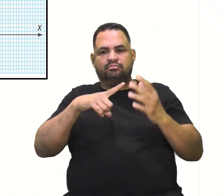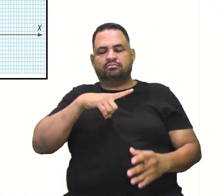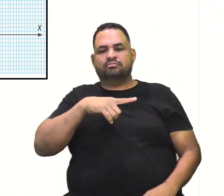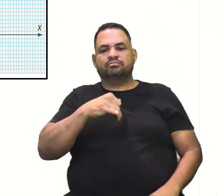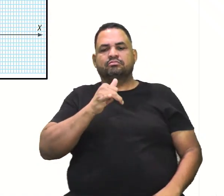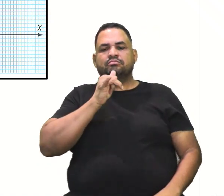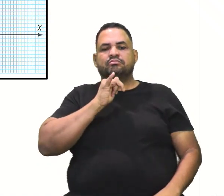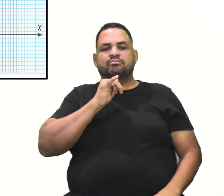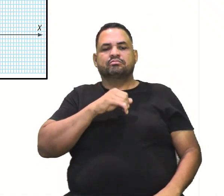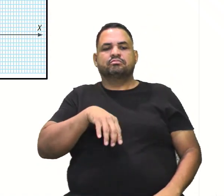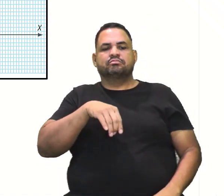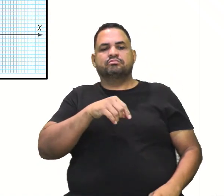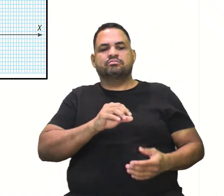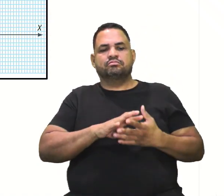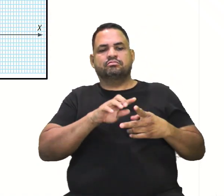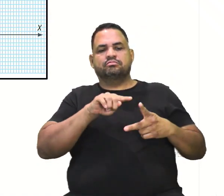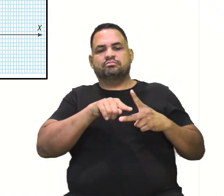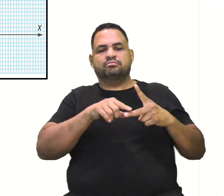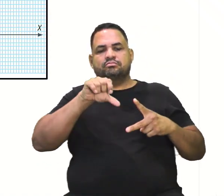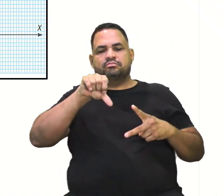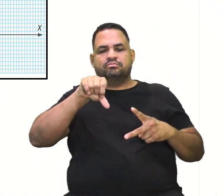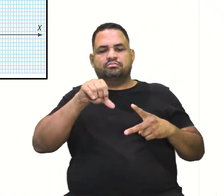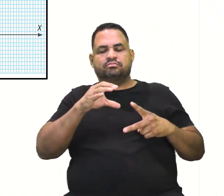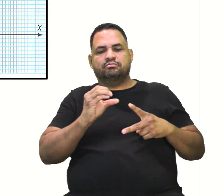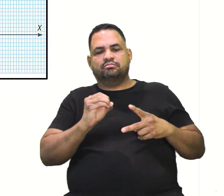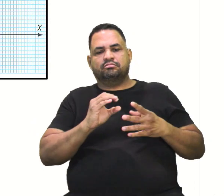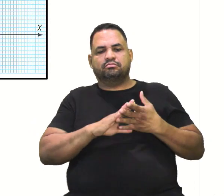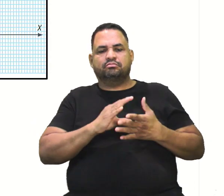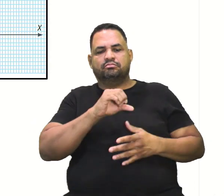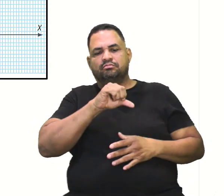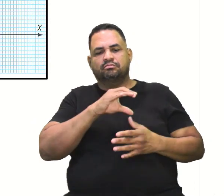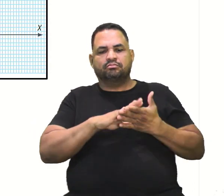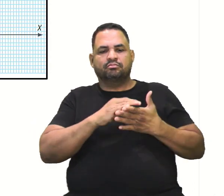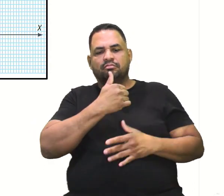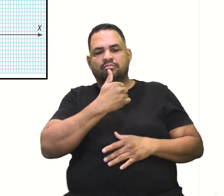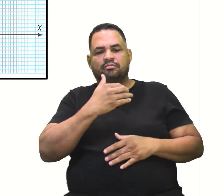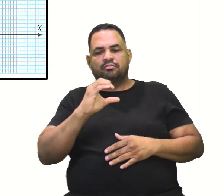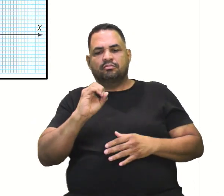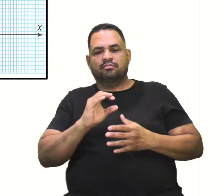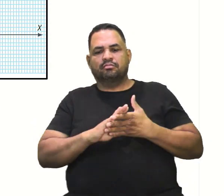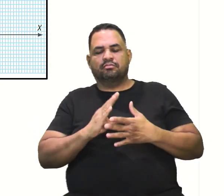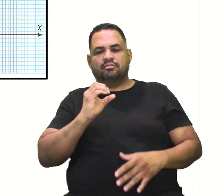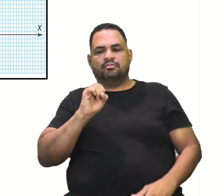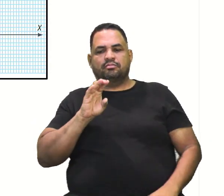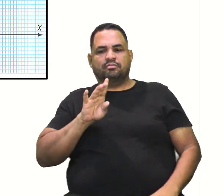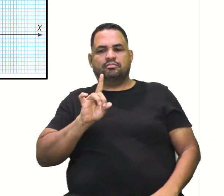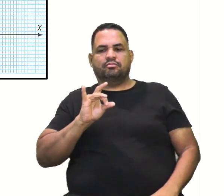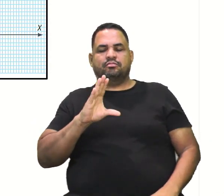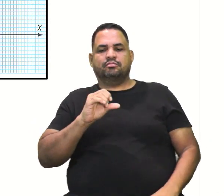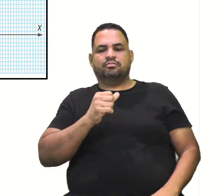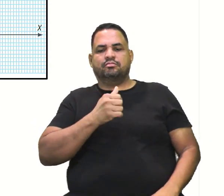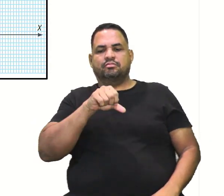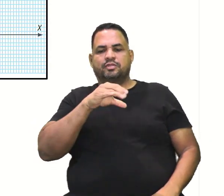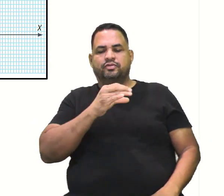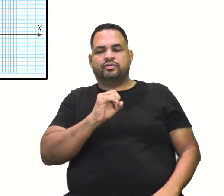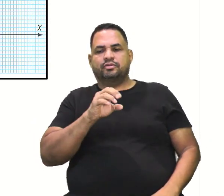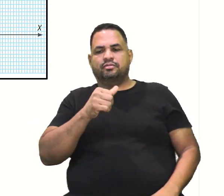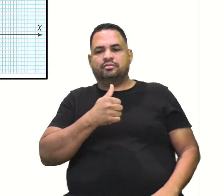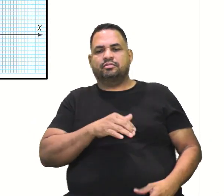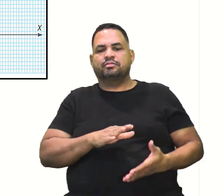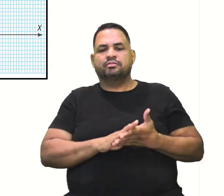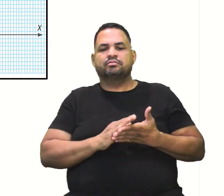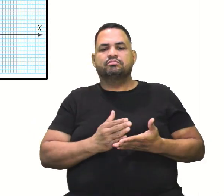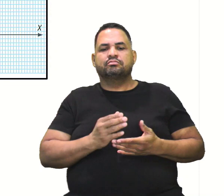exemplos, Isso. né? Ângulo de 90 graus, ângulo agudo, que está entre 0 e 90, obtuso, entre 90 e 180, e o